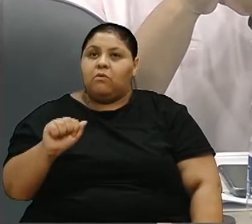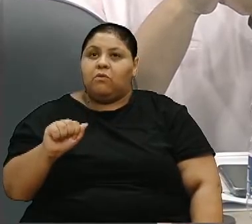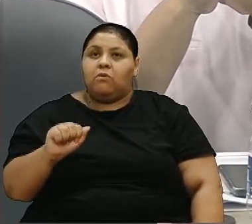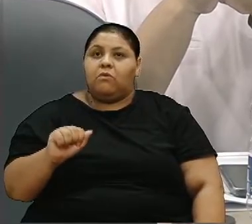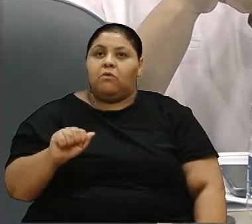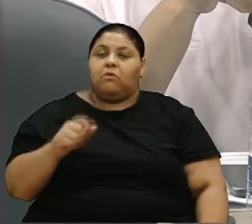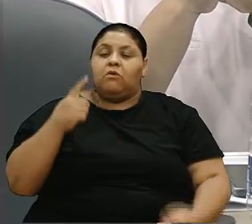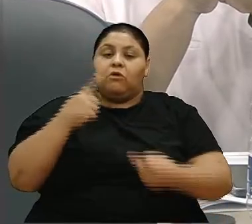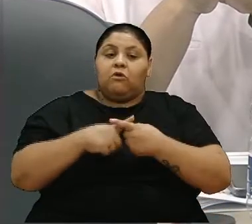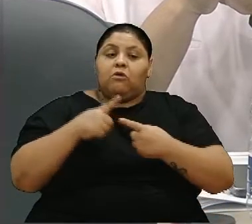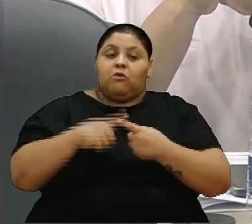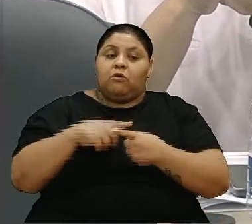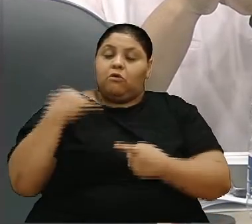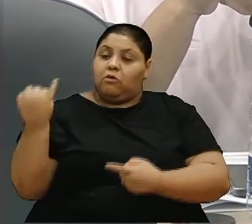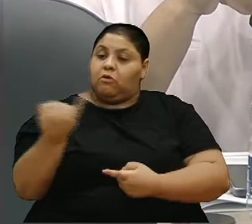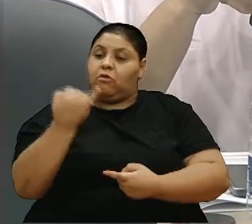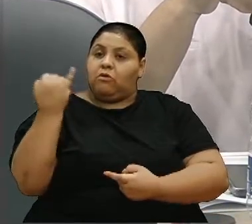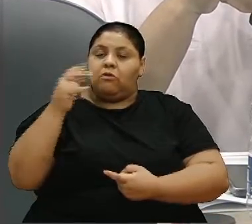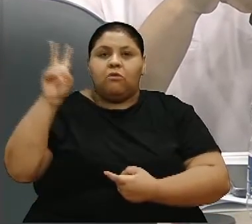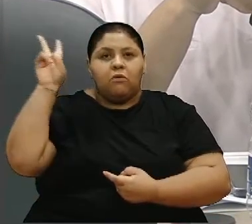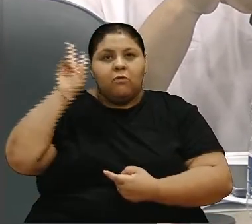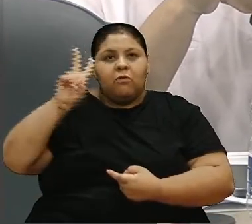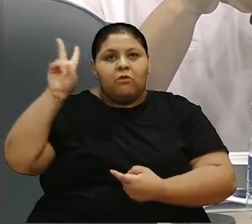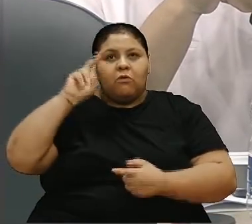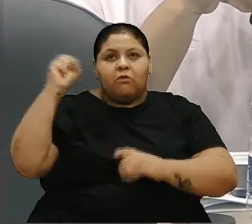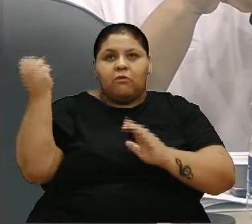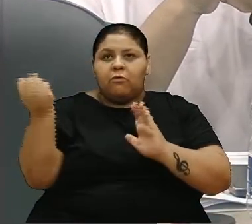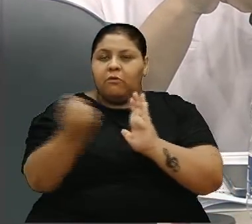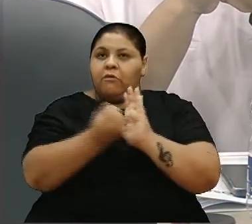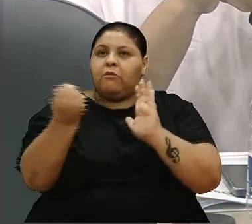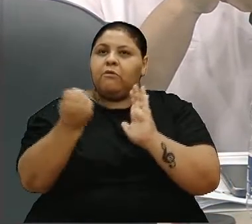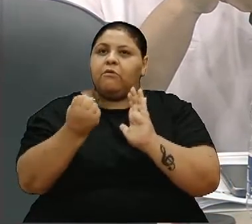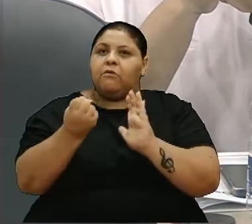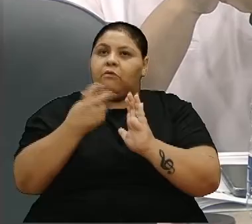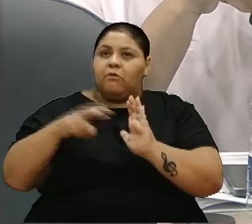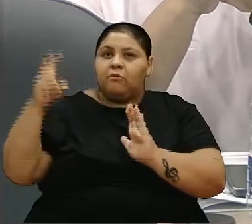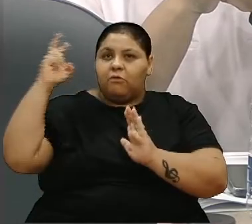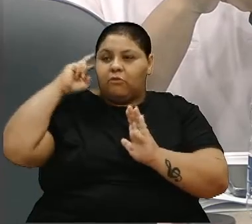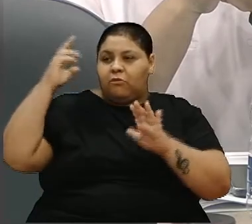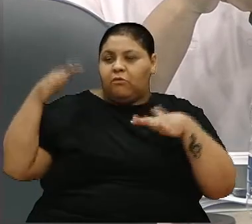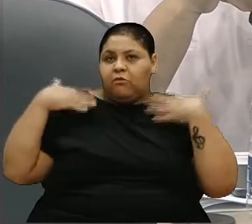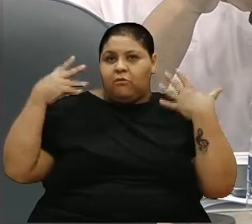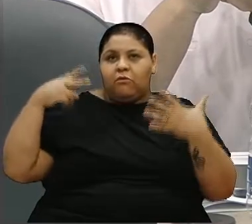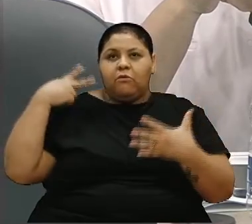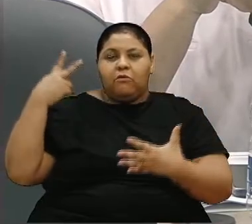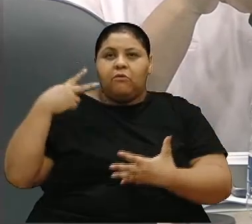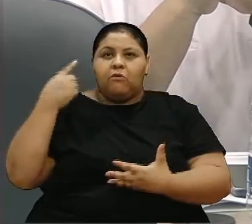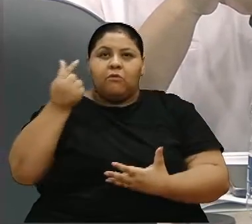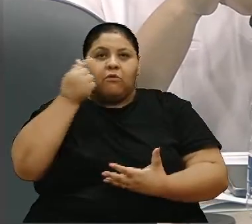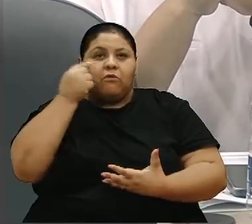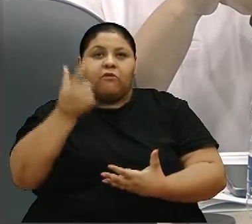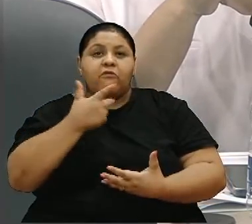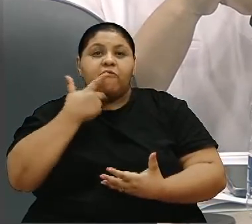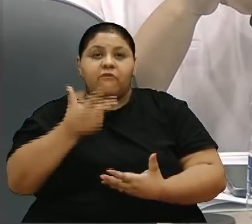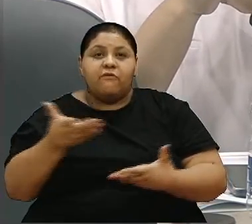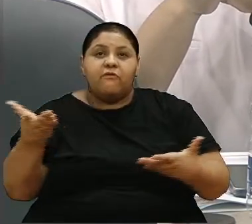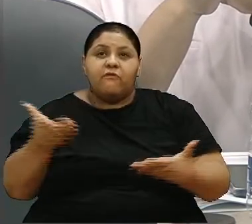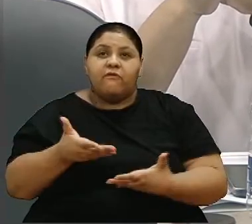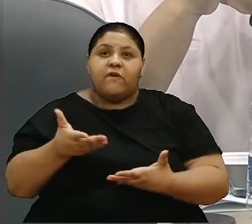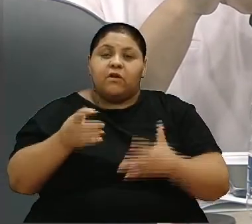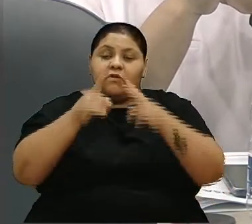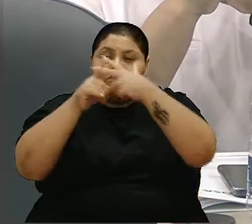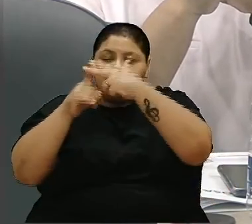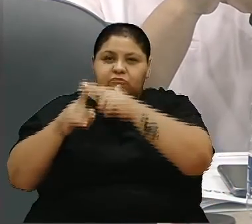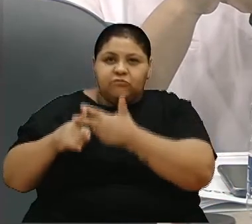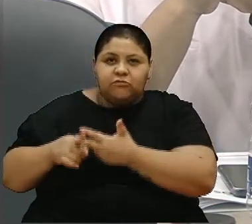a representatividade histórica e simbólica para Caxias do Sul, cultural e turística. E o vereador Friso já salientou a questão de reparos,